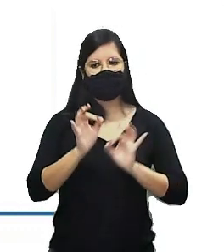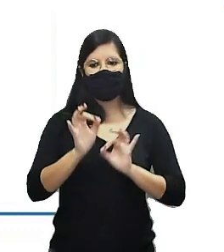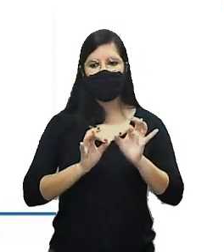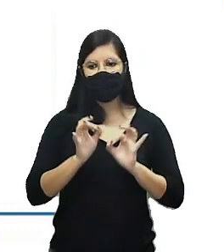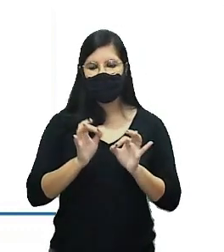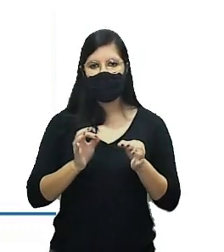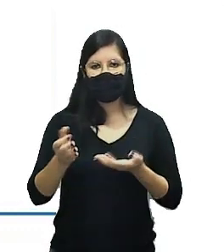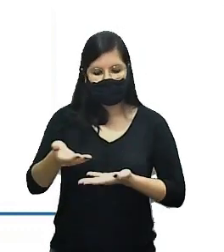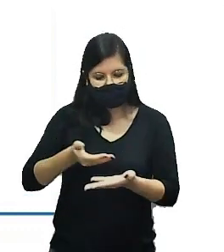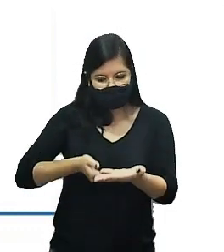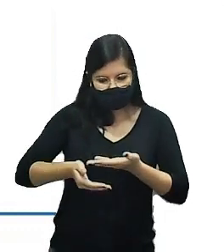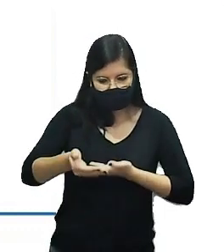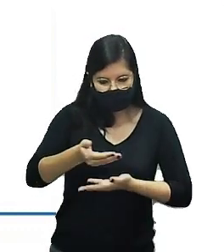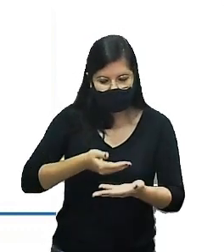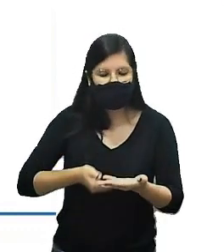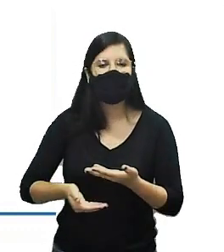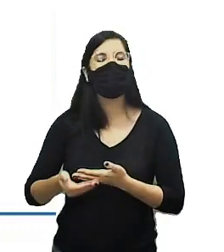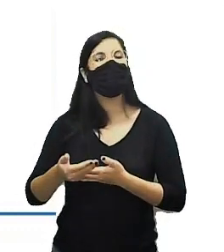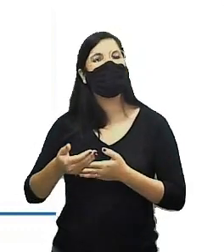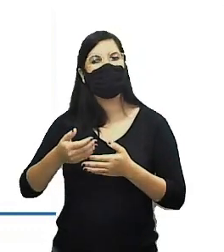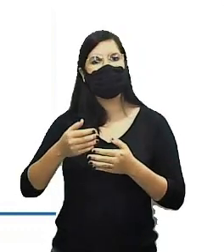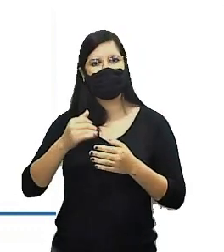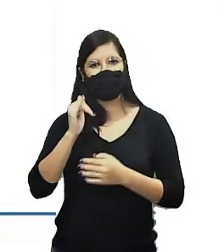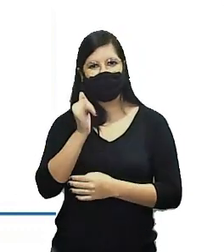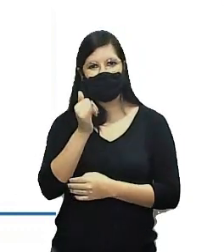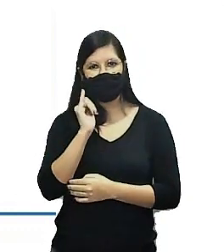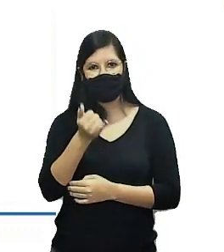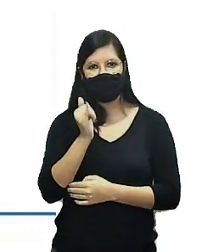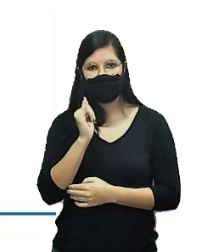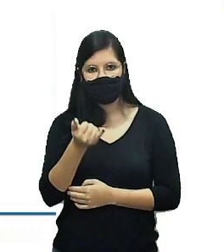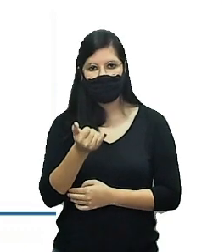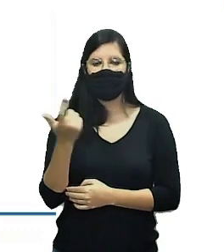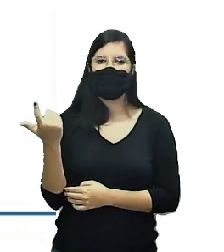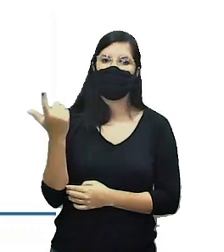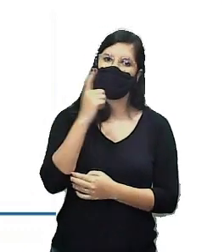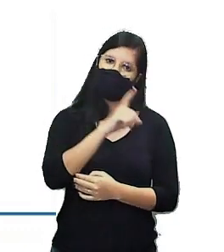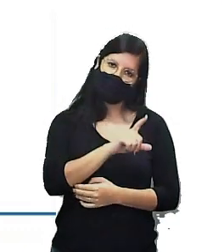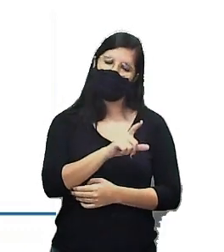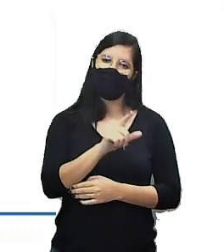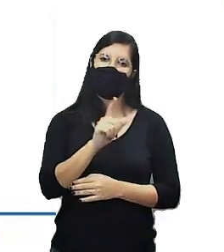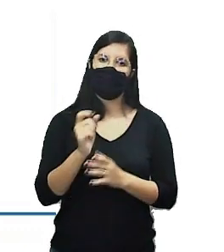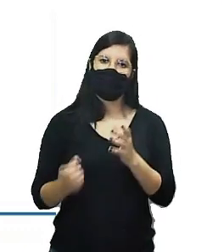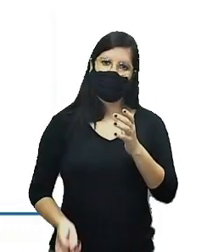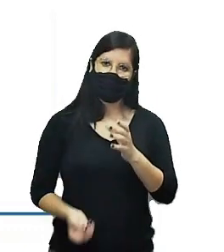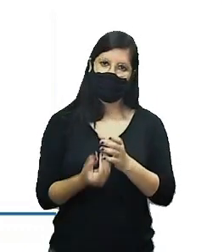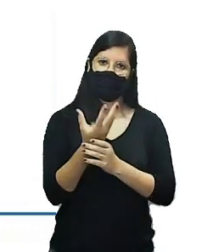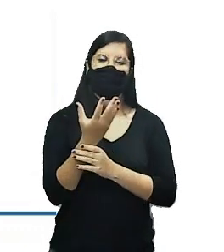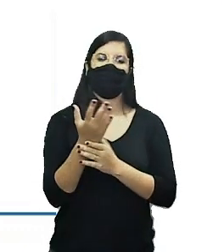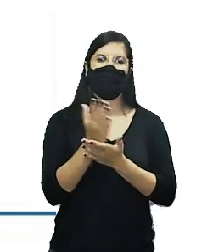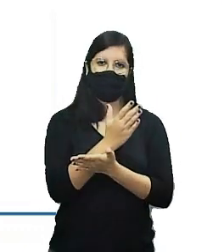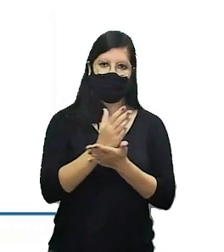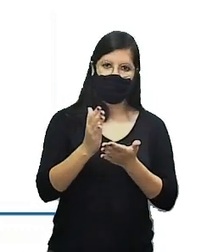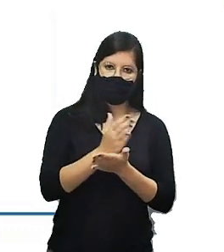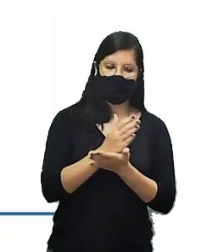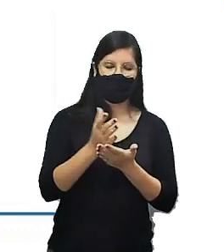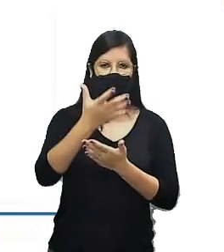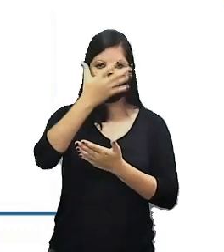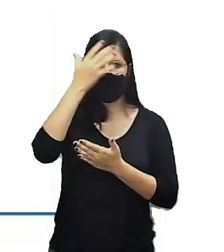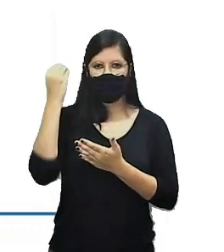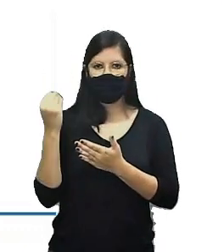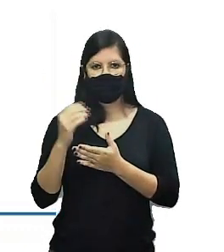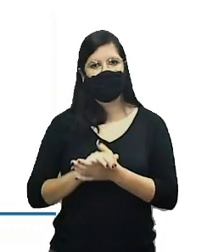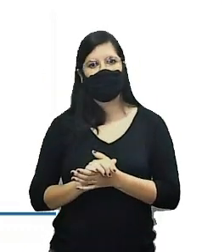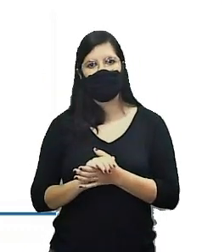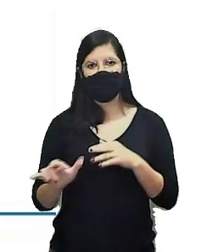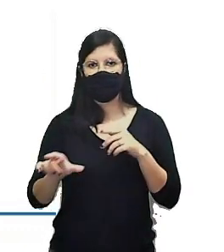dessa dinâmica, né? dessa dinâmica de narrativas e que efetivamente acabava produzindo alguns esquecimentos a partir